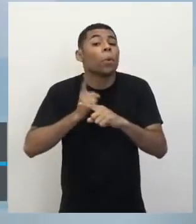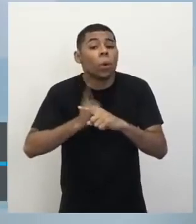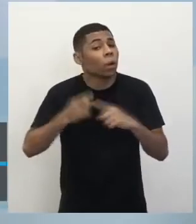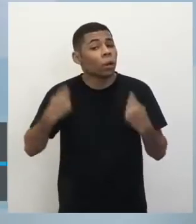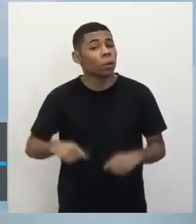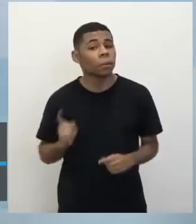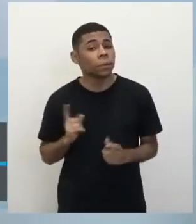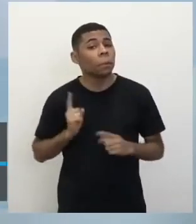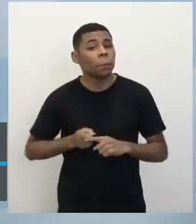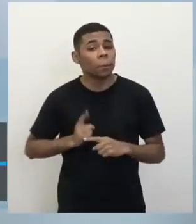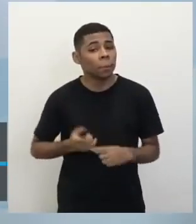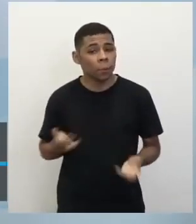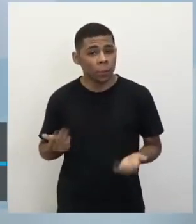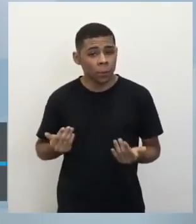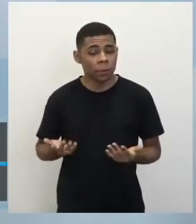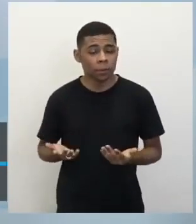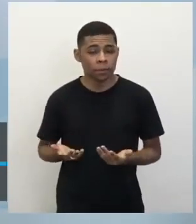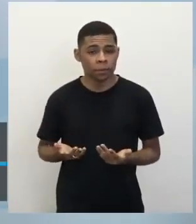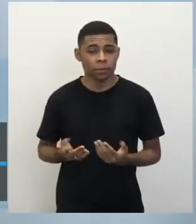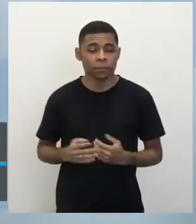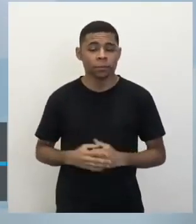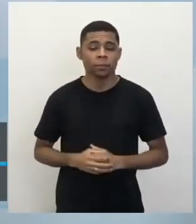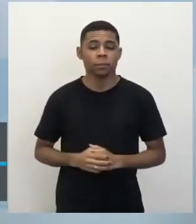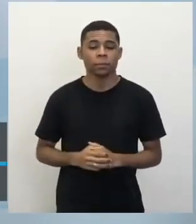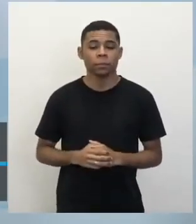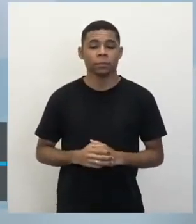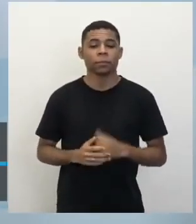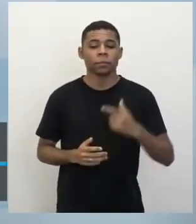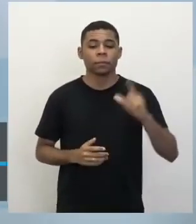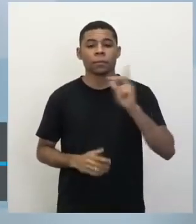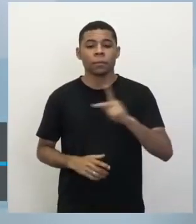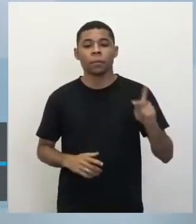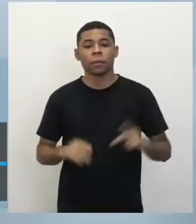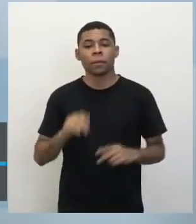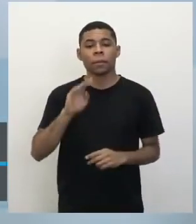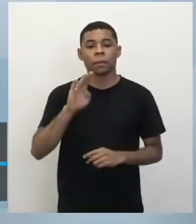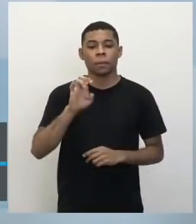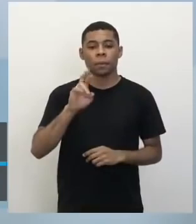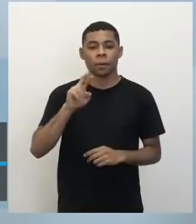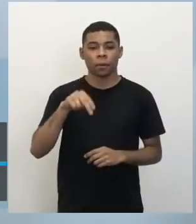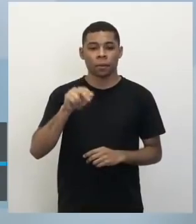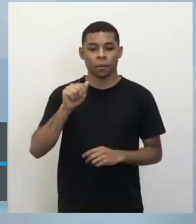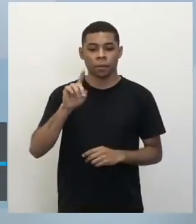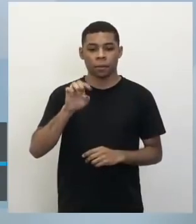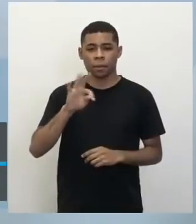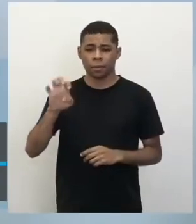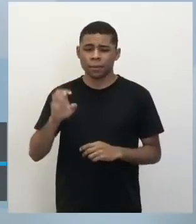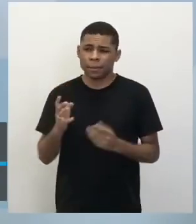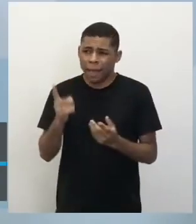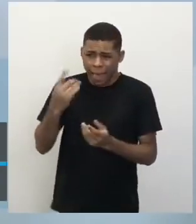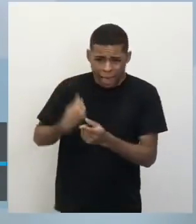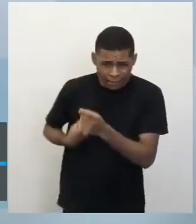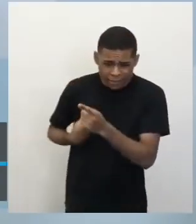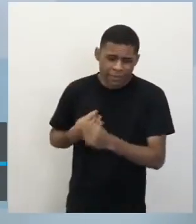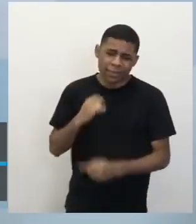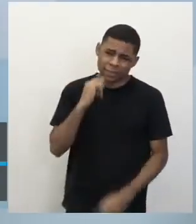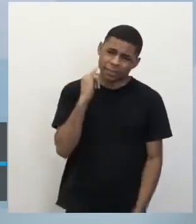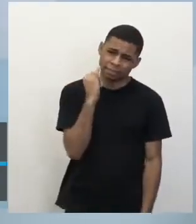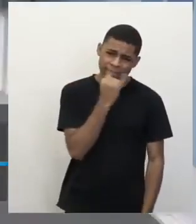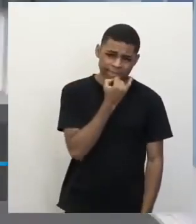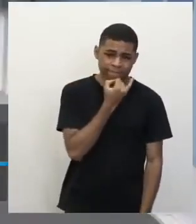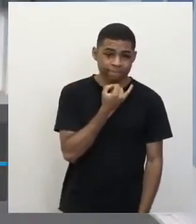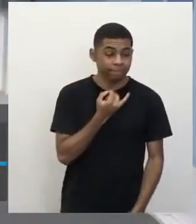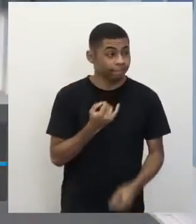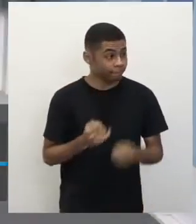que é desnecessário isso, tá? A Pro Bernadette. Triste afirmar que isso existe. O que é legal a gente